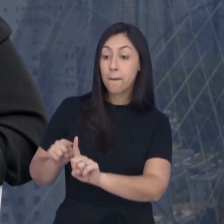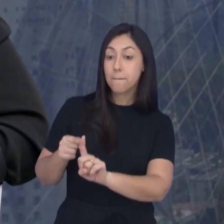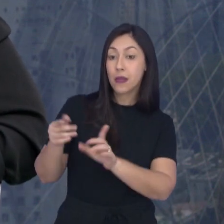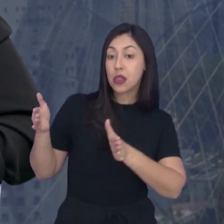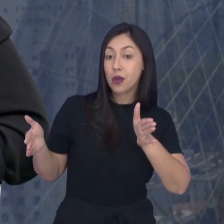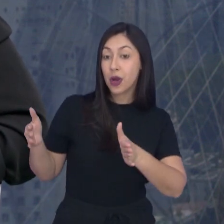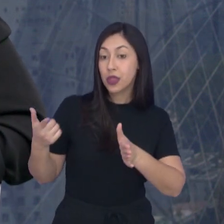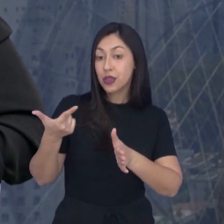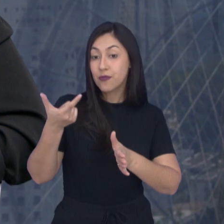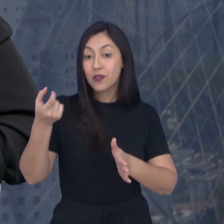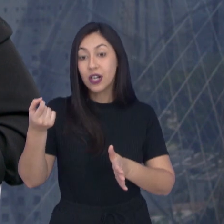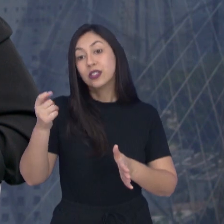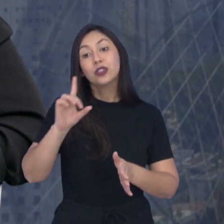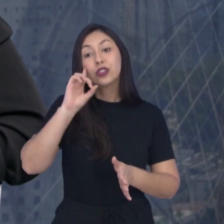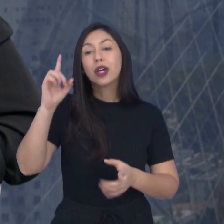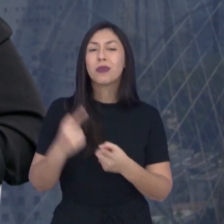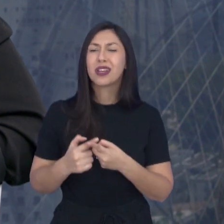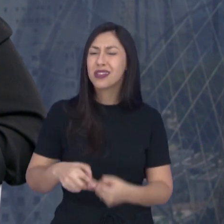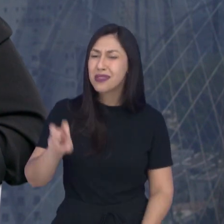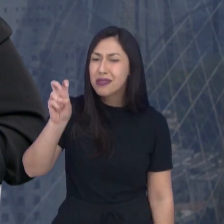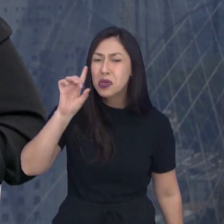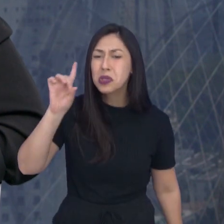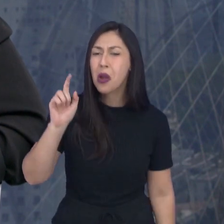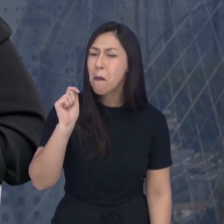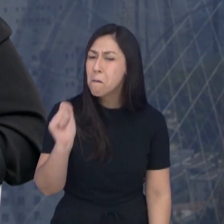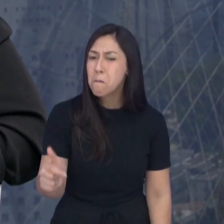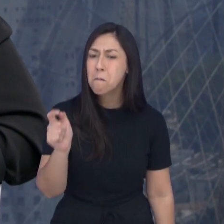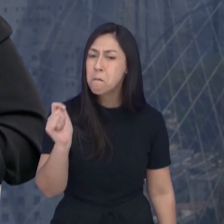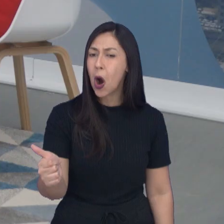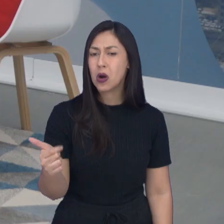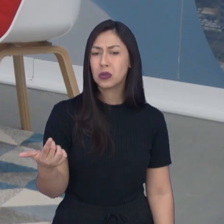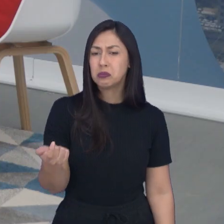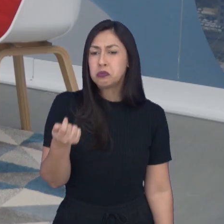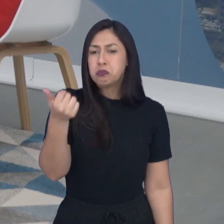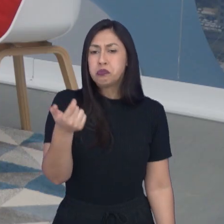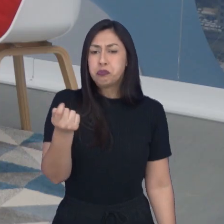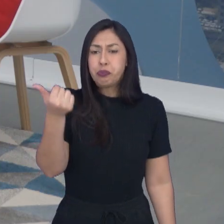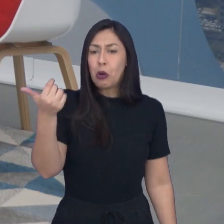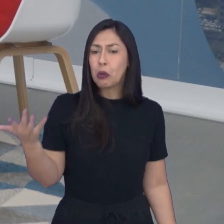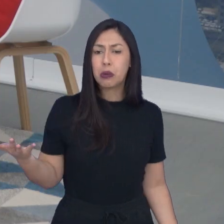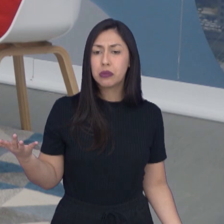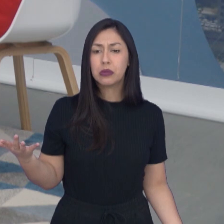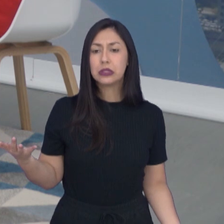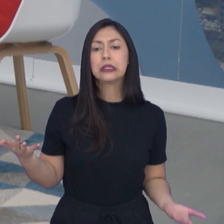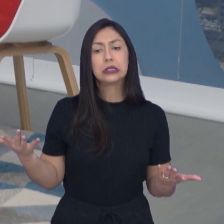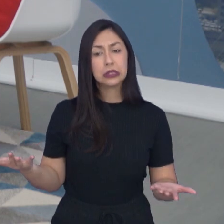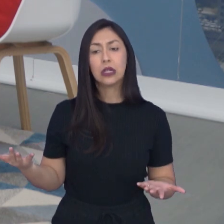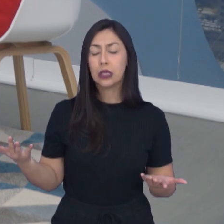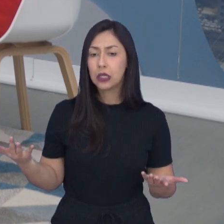dias, porque, sinceramente, 5 dias é muito pouco. Sim. É muito pouco. Não é quase nada, né? É quase nada, né? Então,